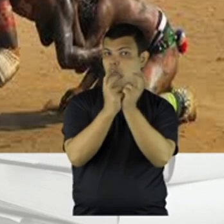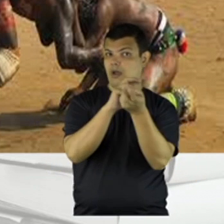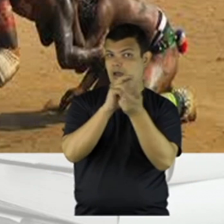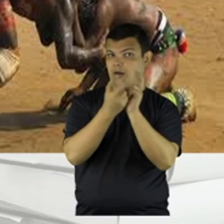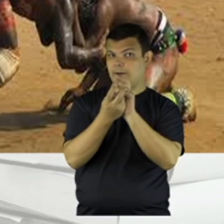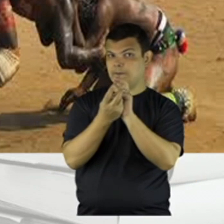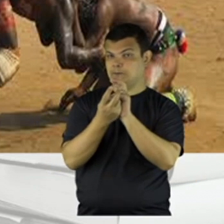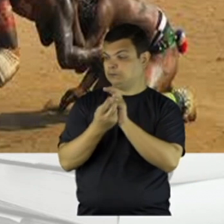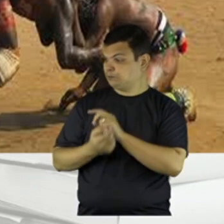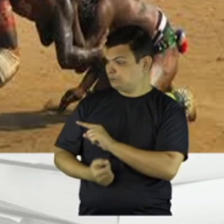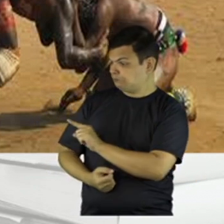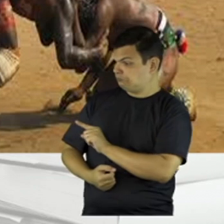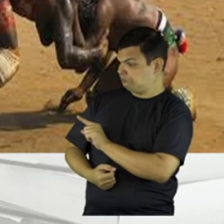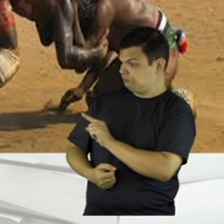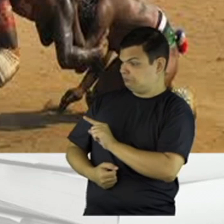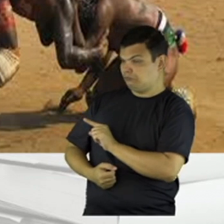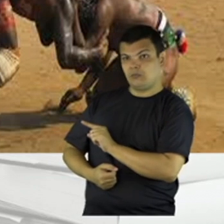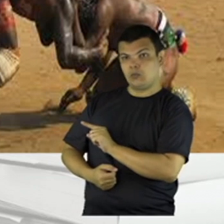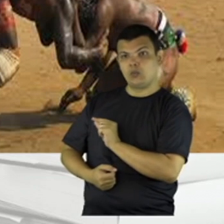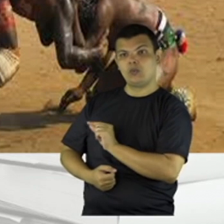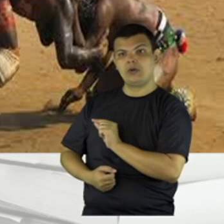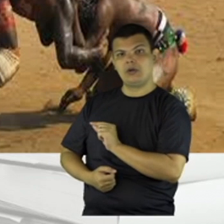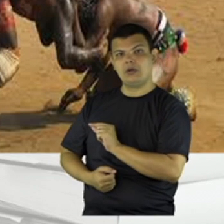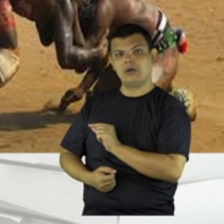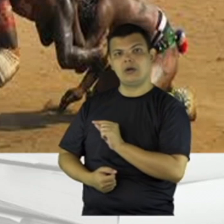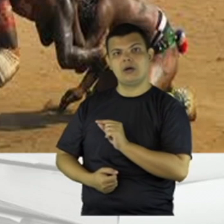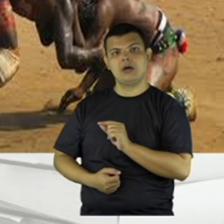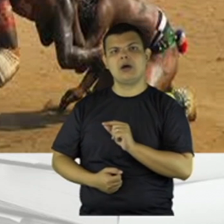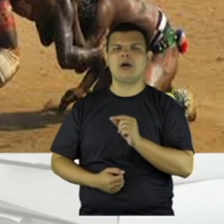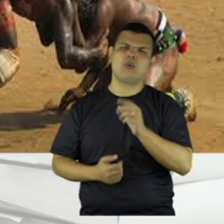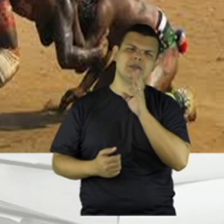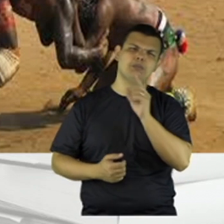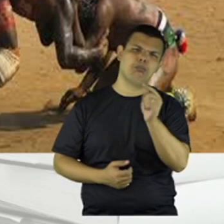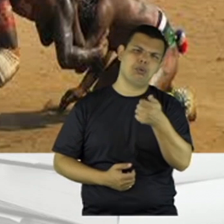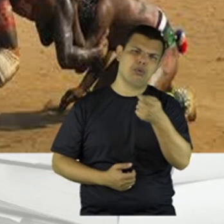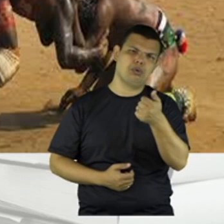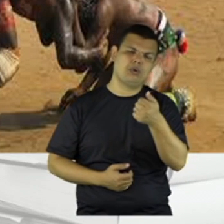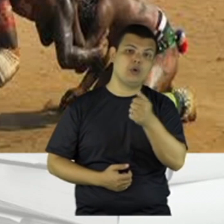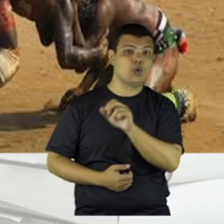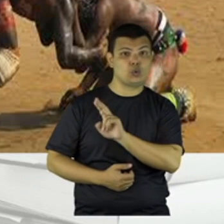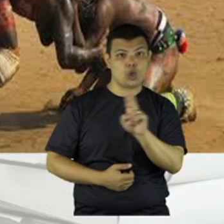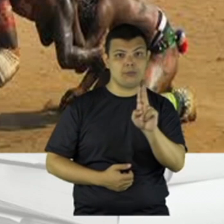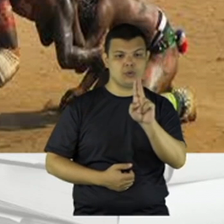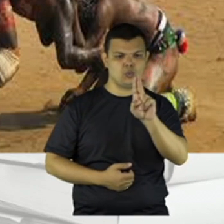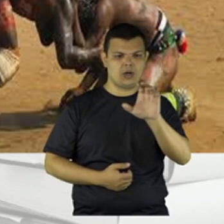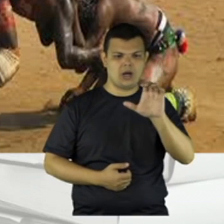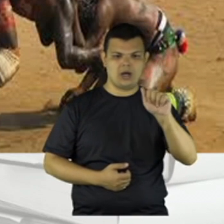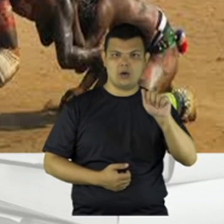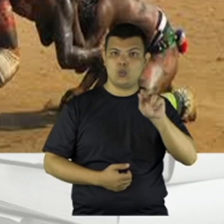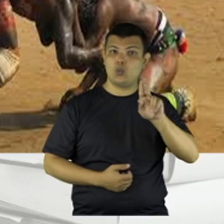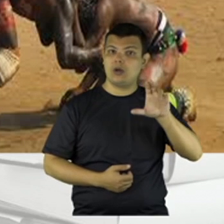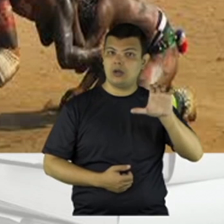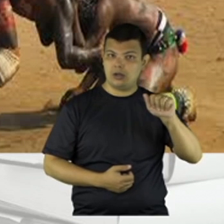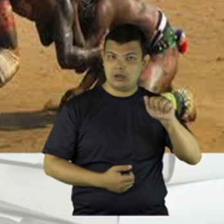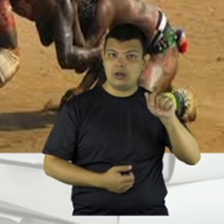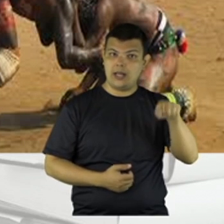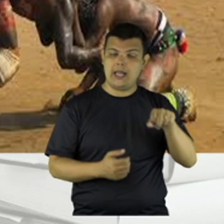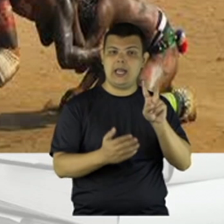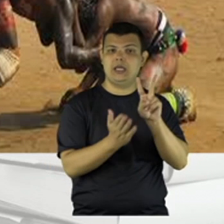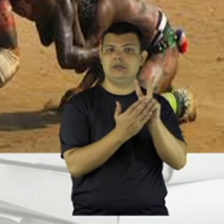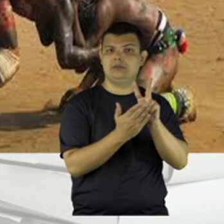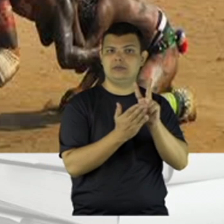devem conhecer, as pessoas conhecem pouco, é uma luta chamada de uca-uca, que é uma luta indígena dos